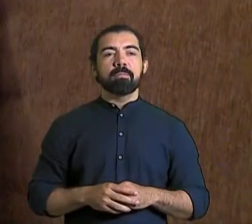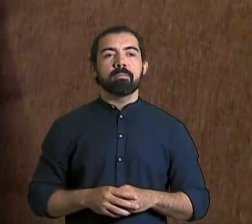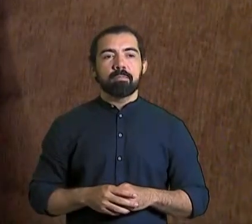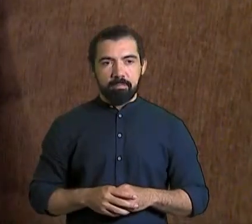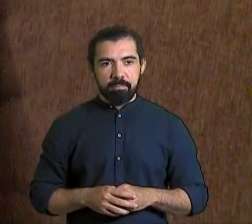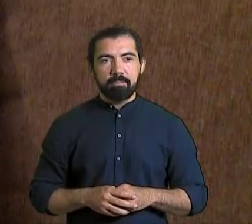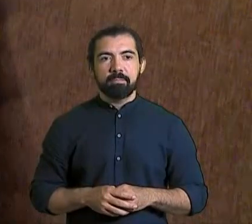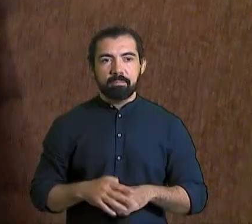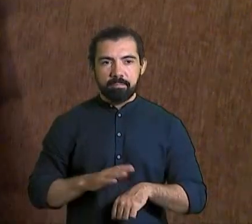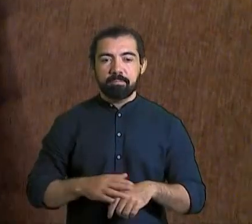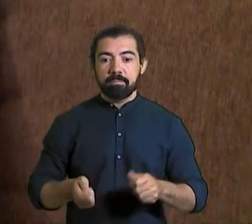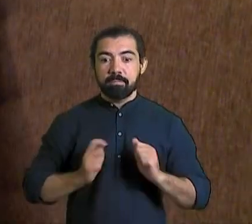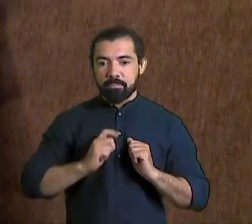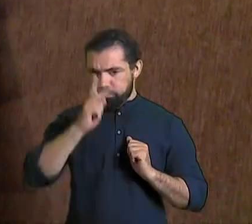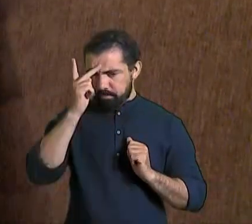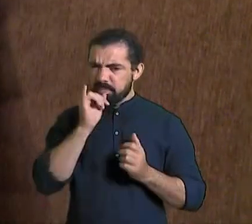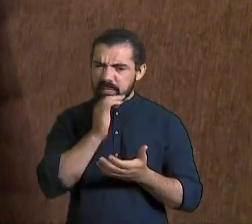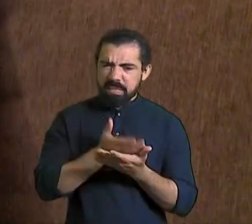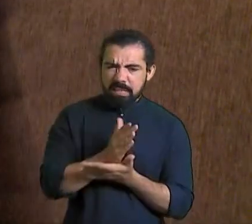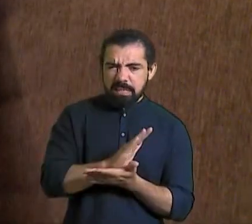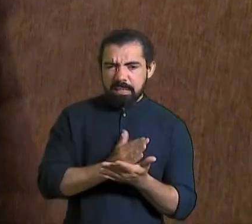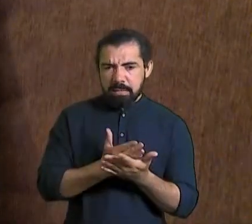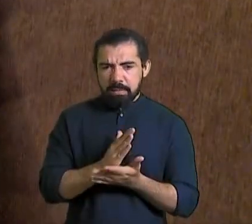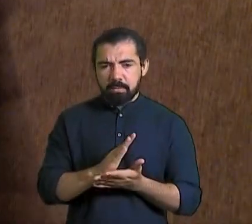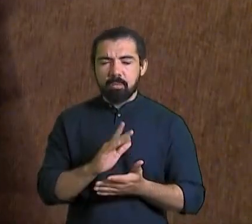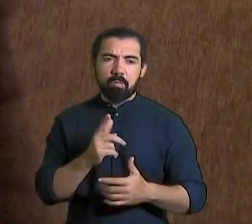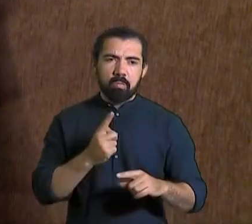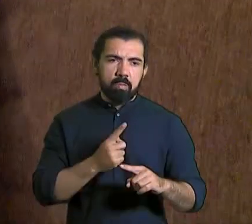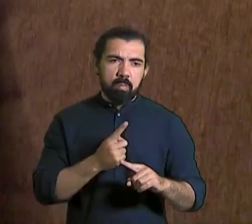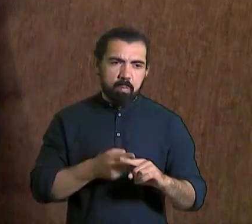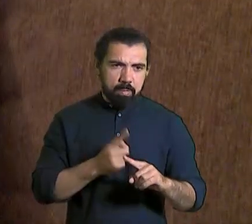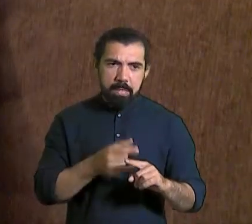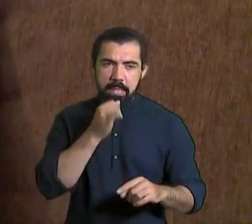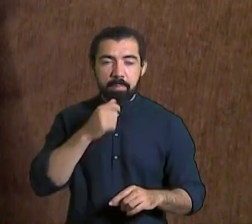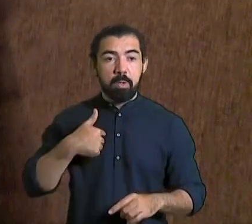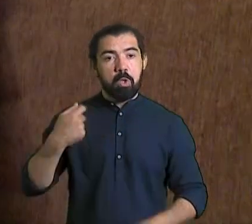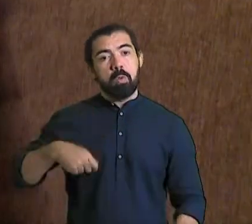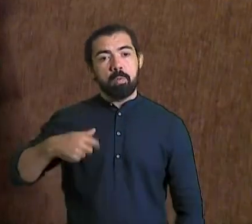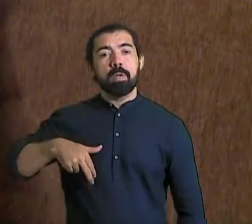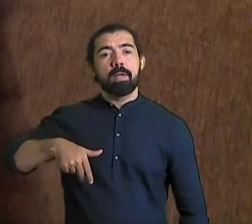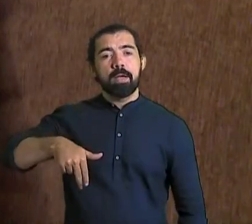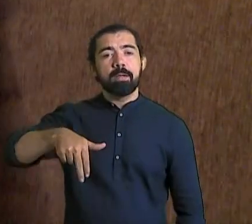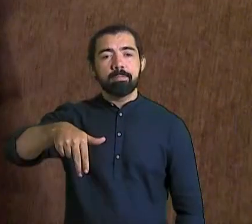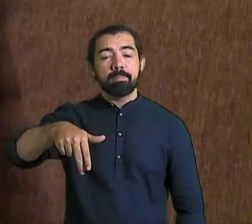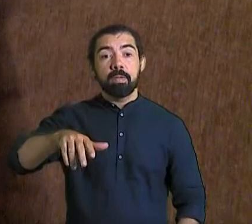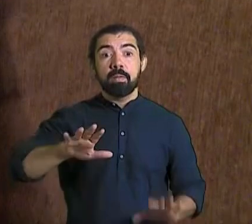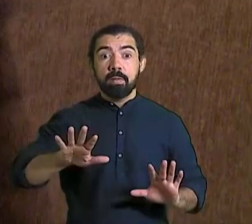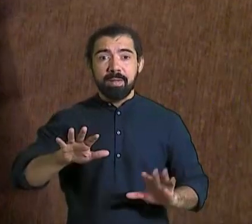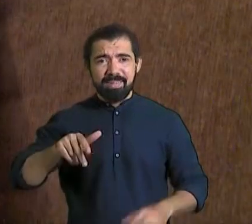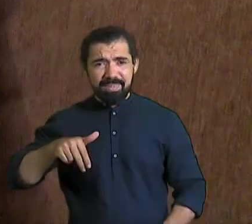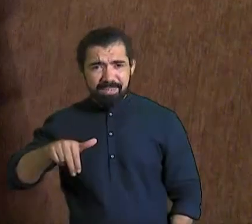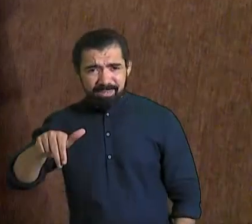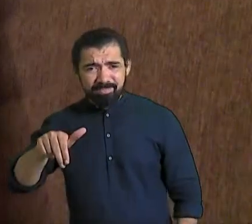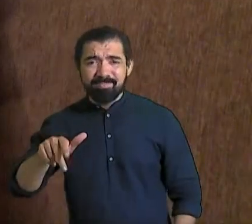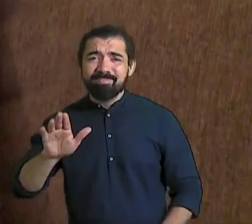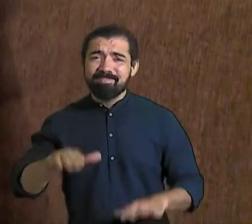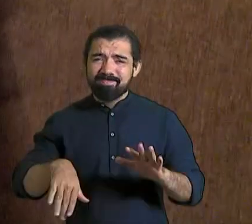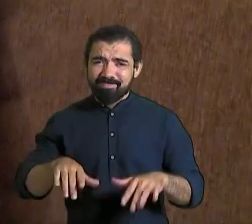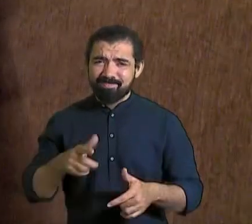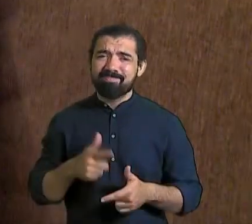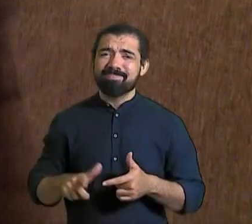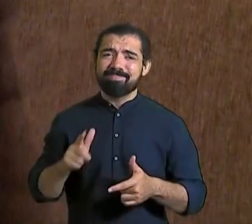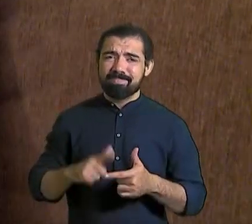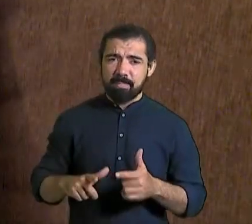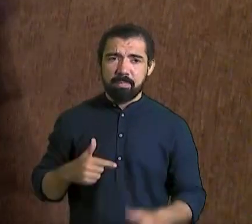menos desgastante para o deficiente. Porque, por exemplo, eu preciso de caminhar, mas a caminhada para mim se torna uma tortura, se torna uma coisa muito